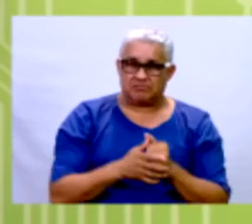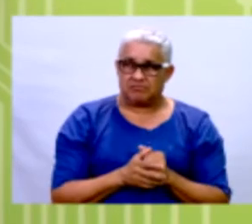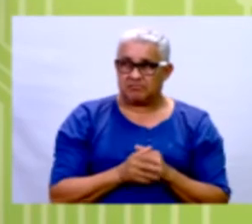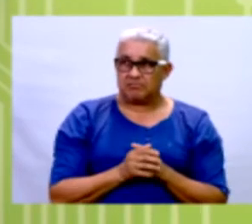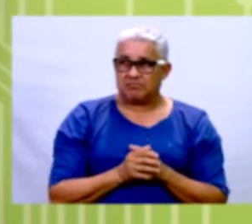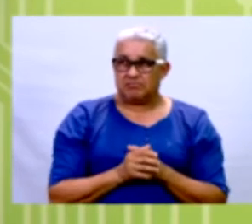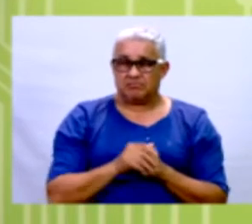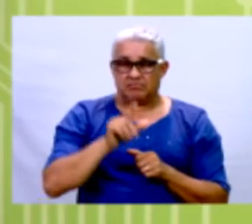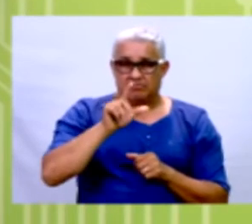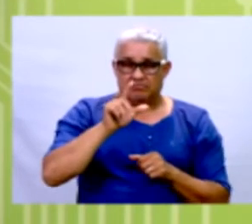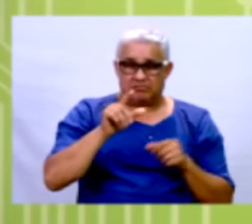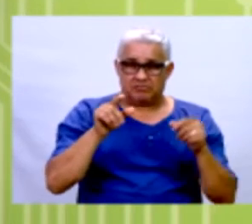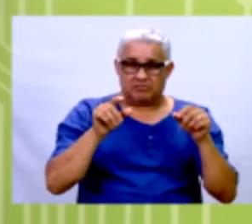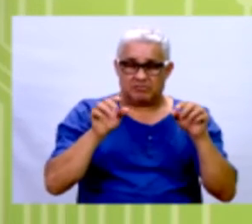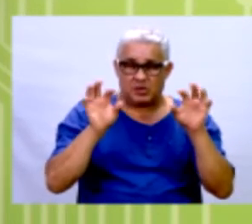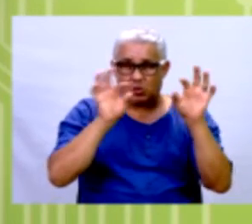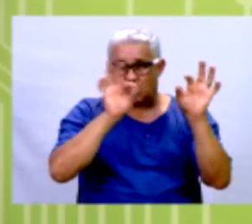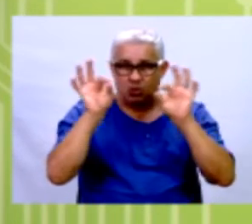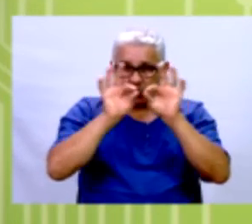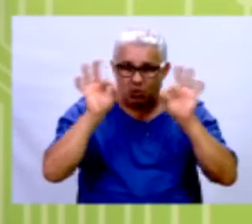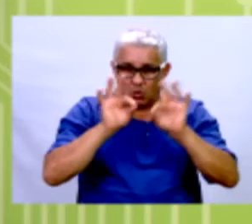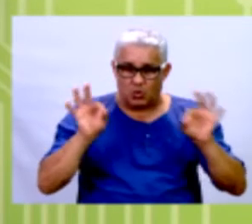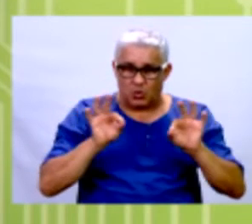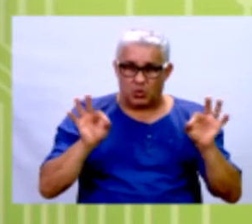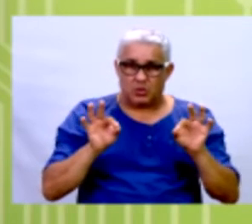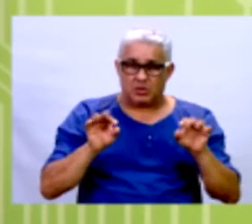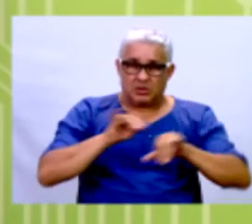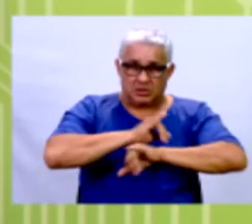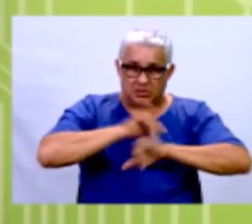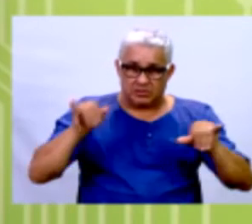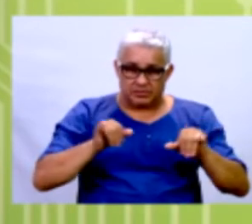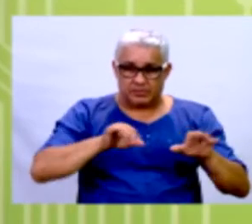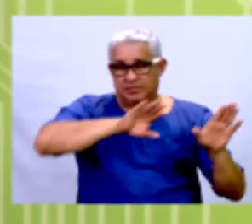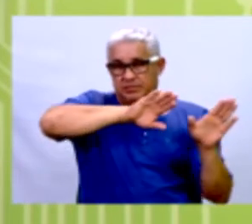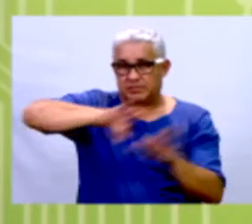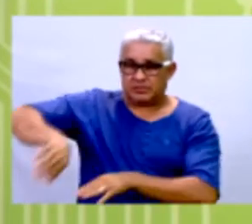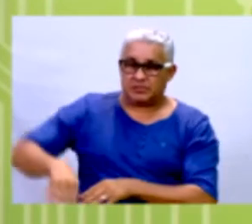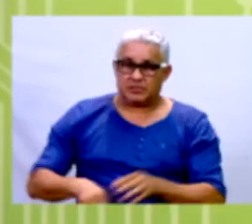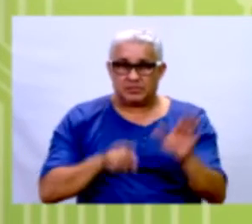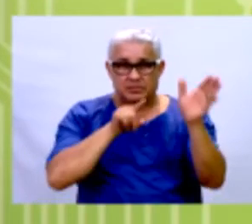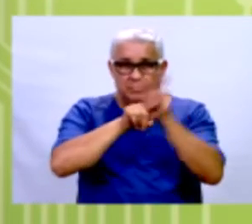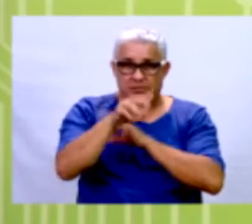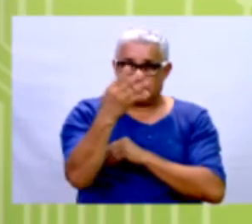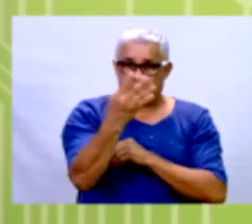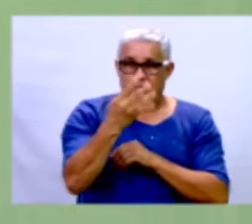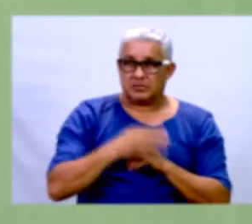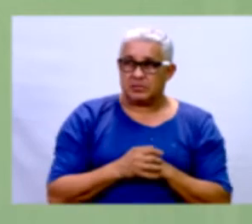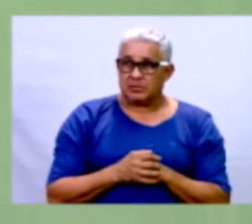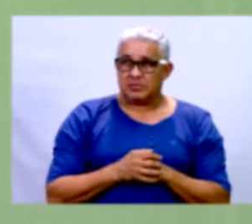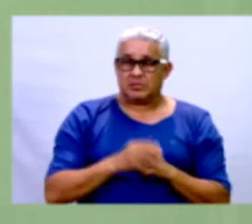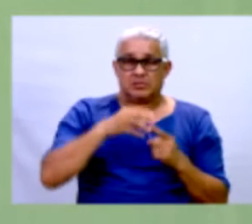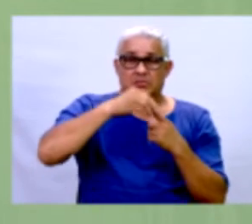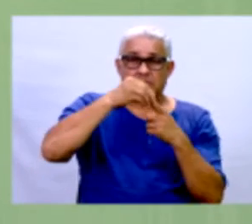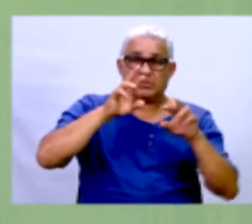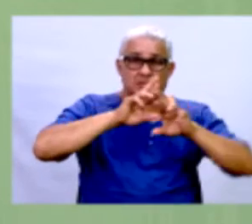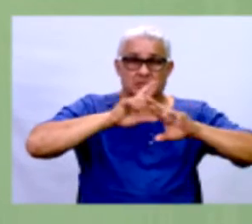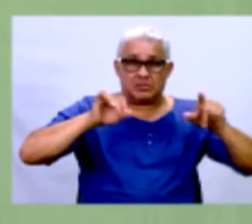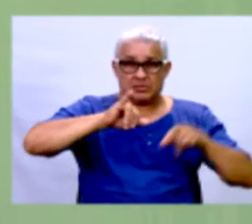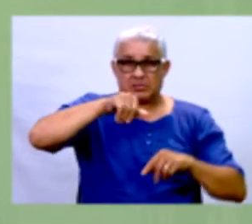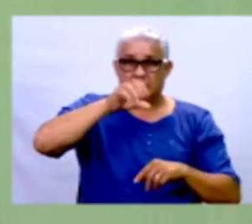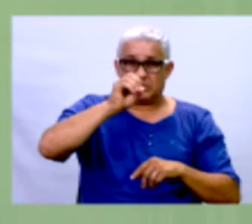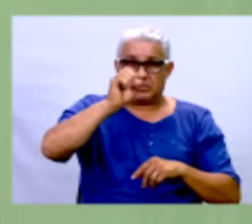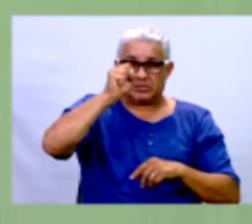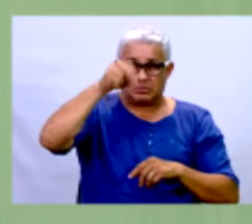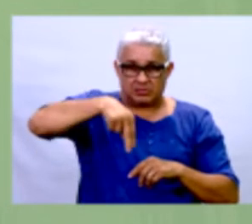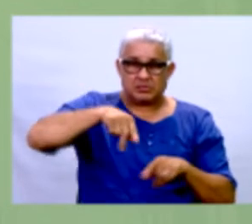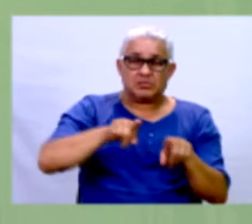aninhamento dessas informações, certo? Vamos passar agora para a atividade 4. Qual a principal diferença entre JSON